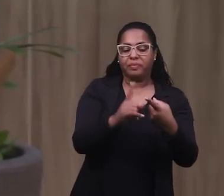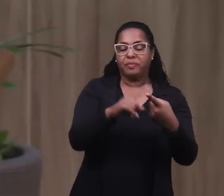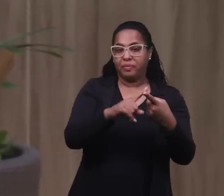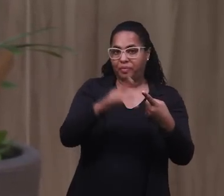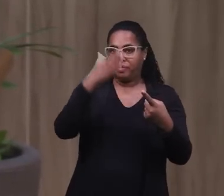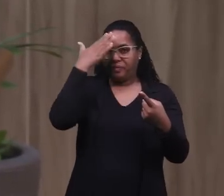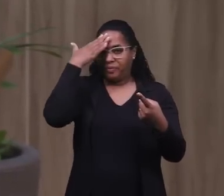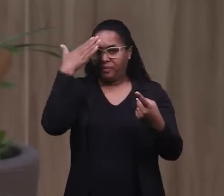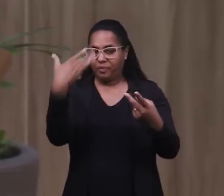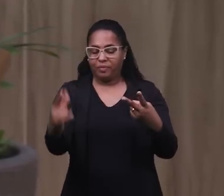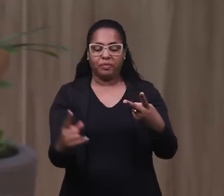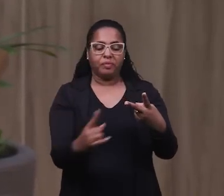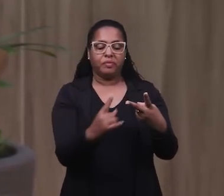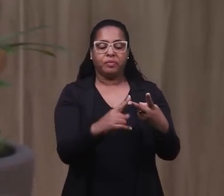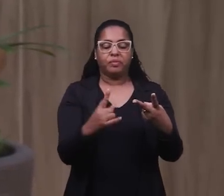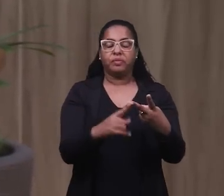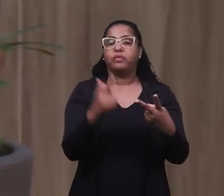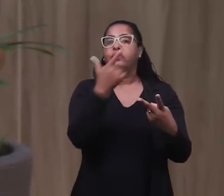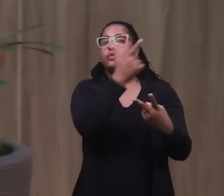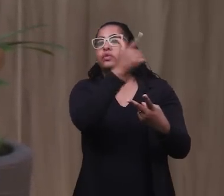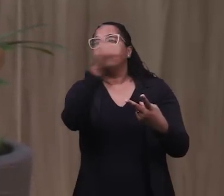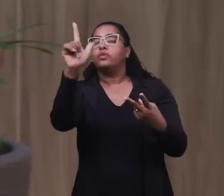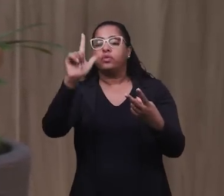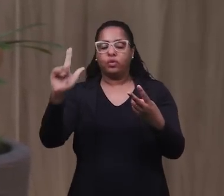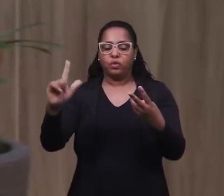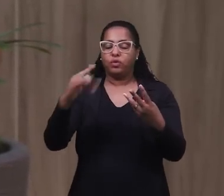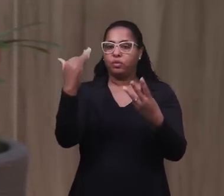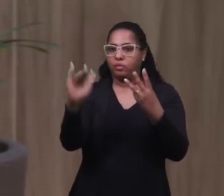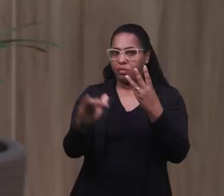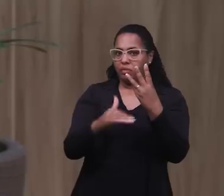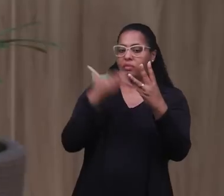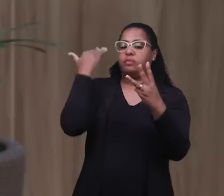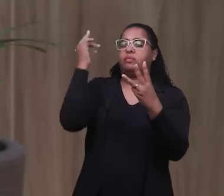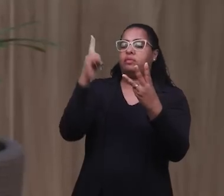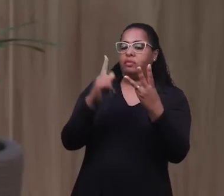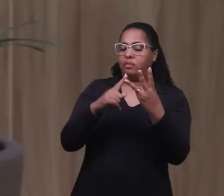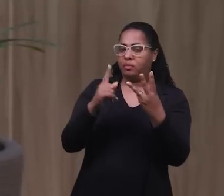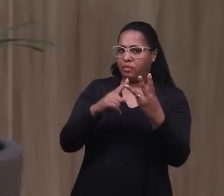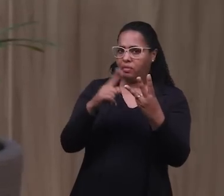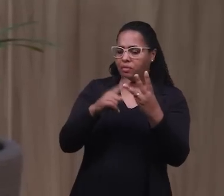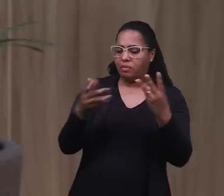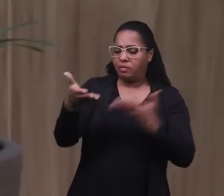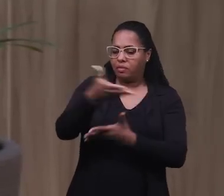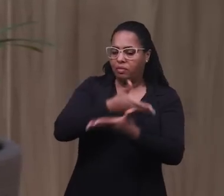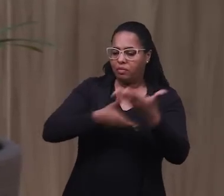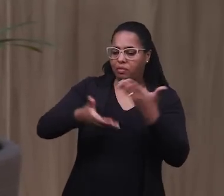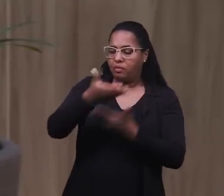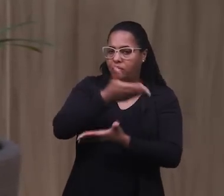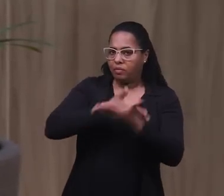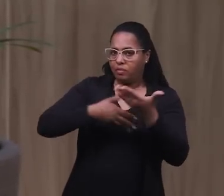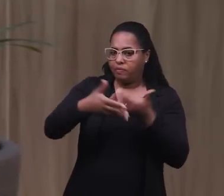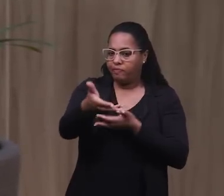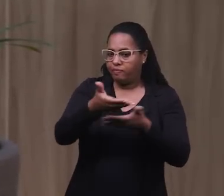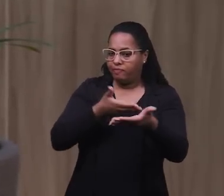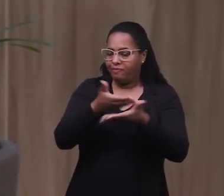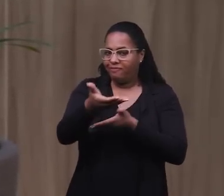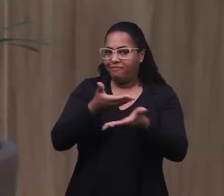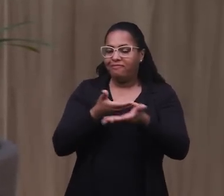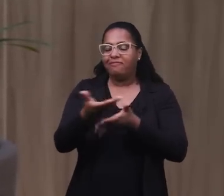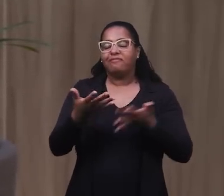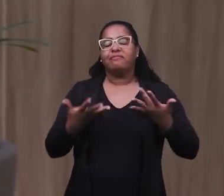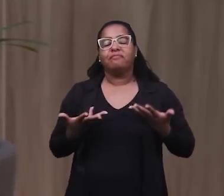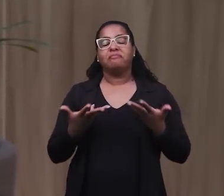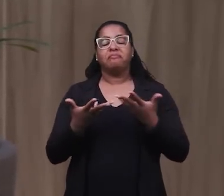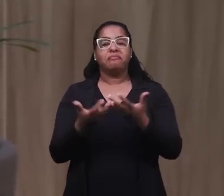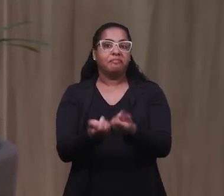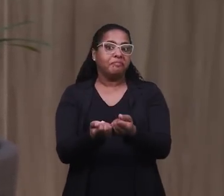obrigado, Márcio, e também os irmãos que mandaram a sua participação, que interagiram conosco. Essa interação é